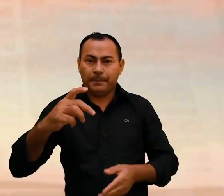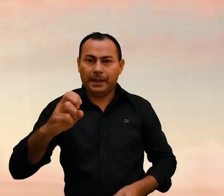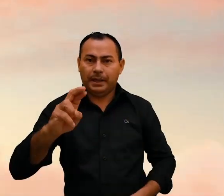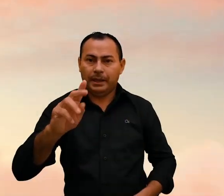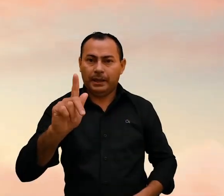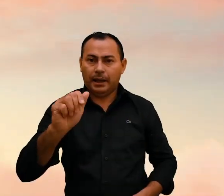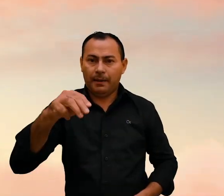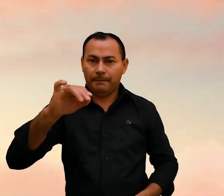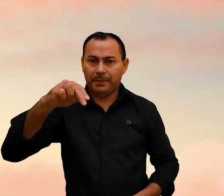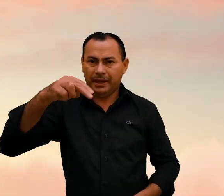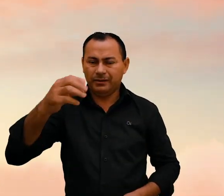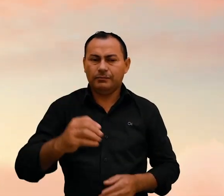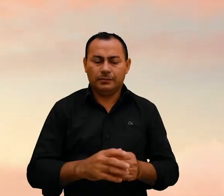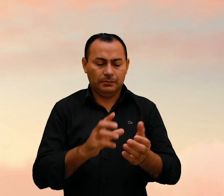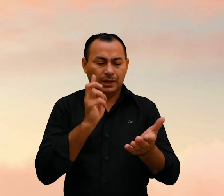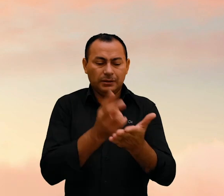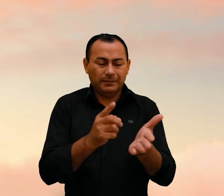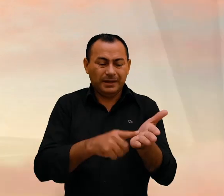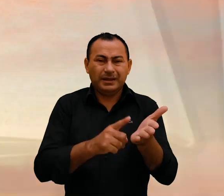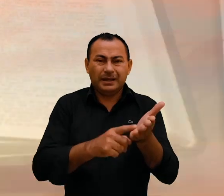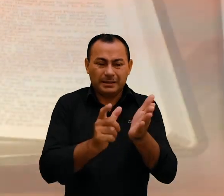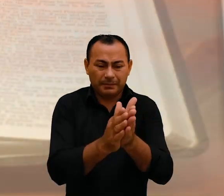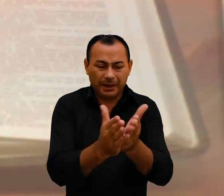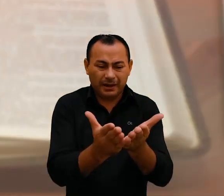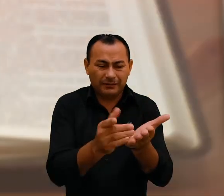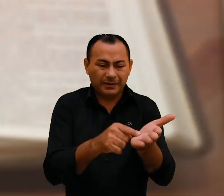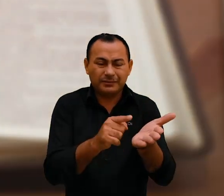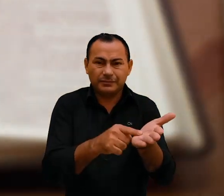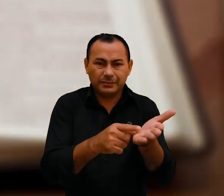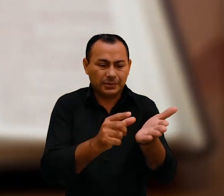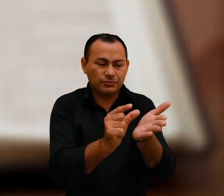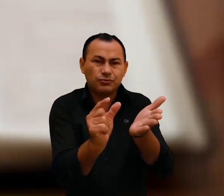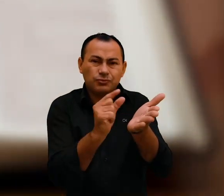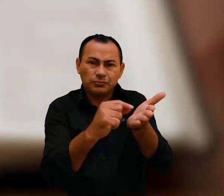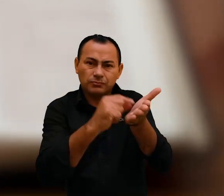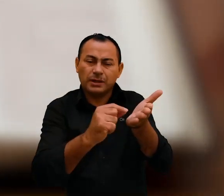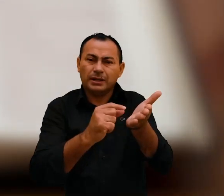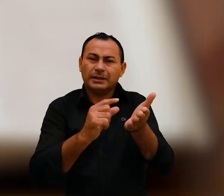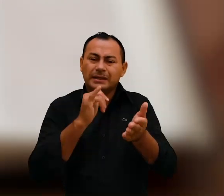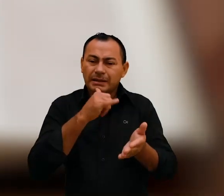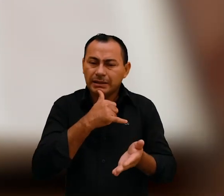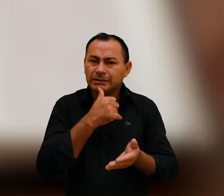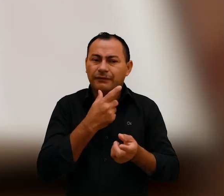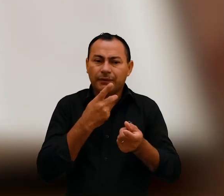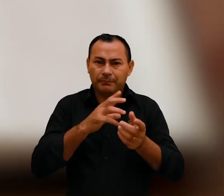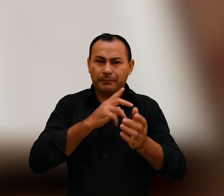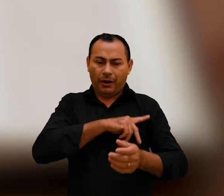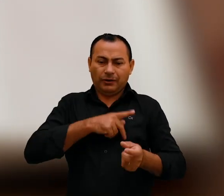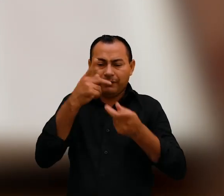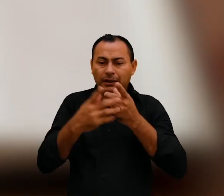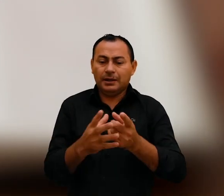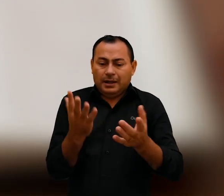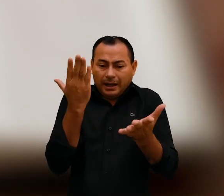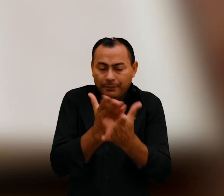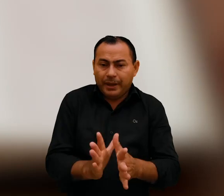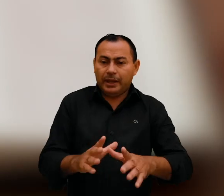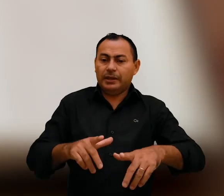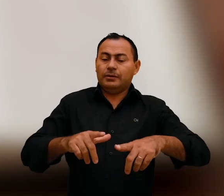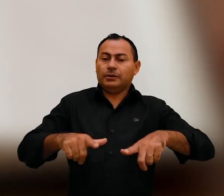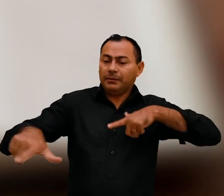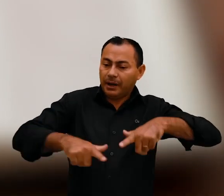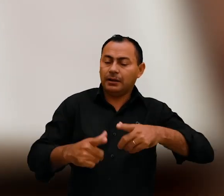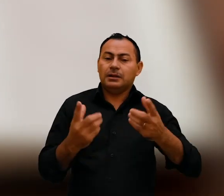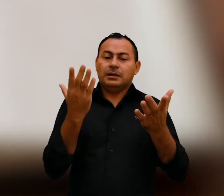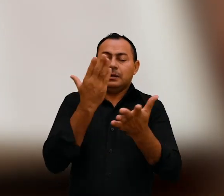e essa passagem é o mesmo tempo muito triste e também empolgante Combate o combate terminei